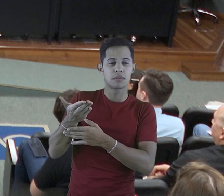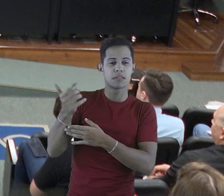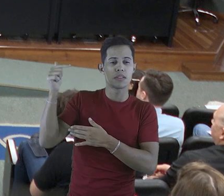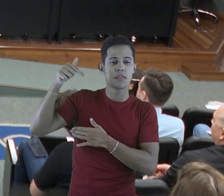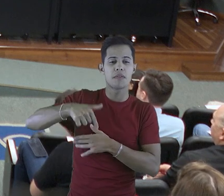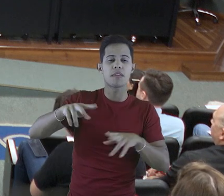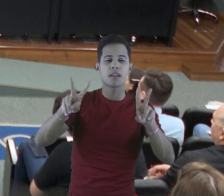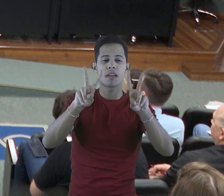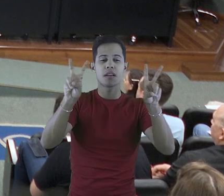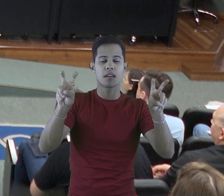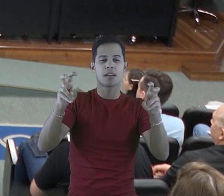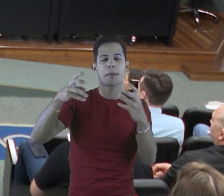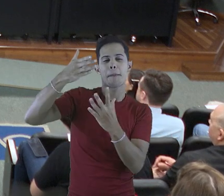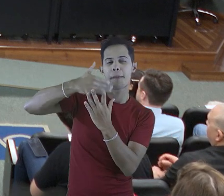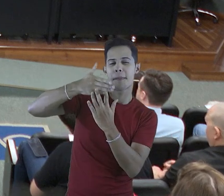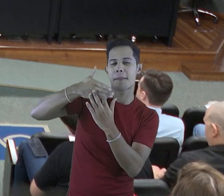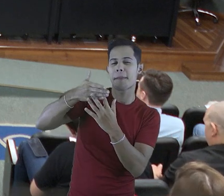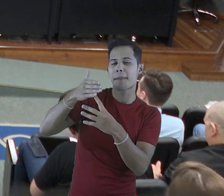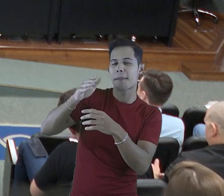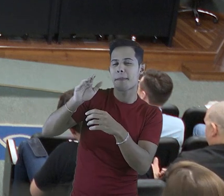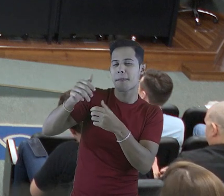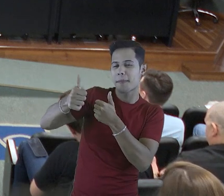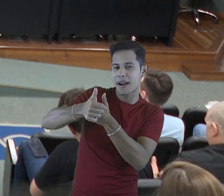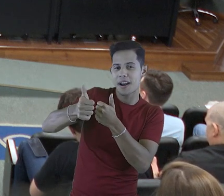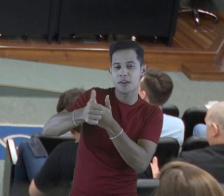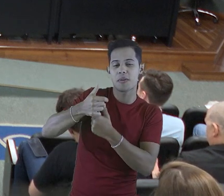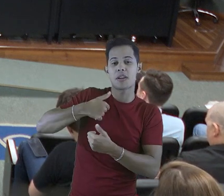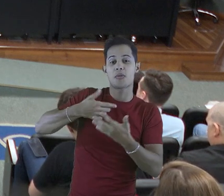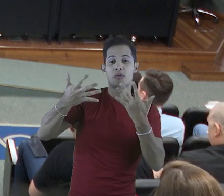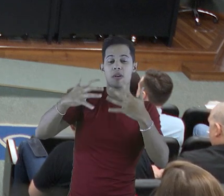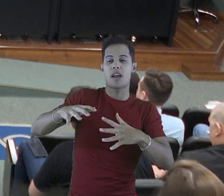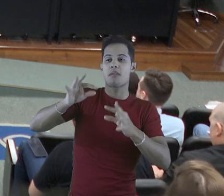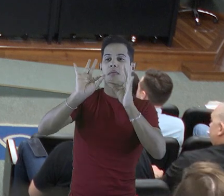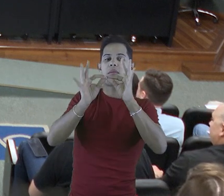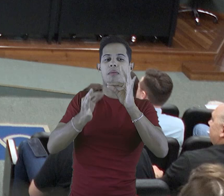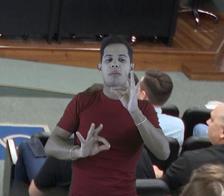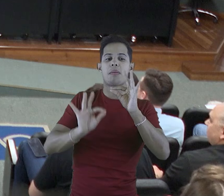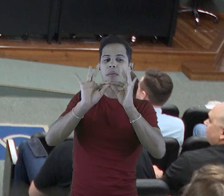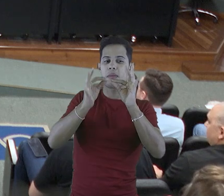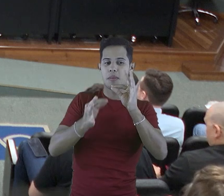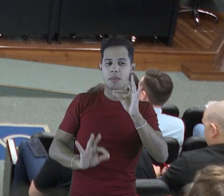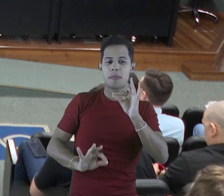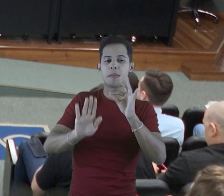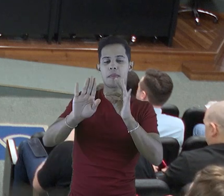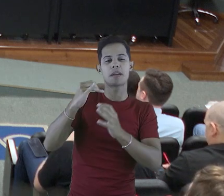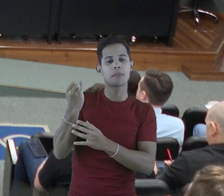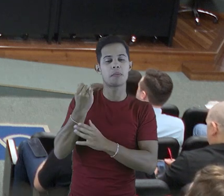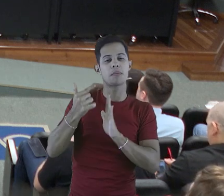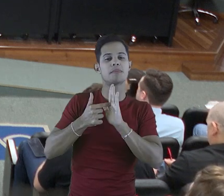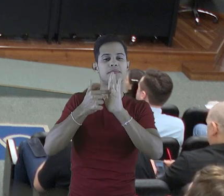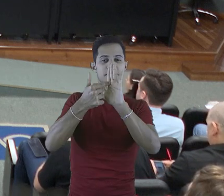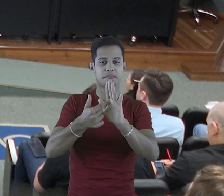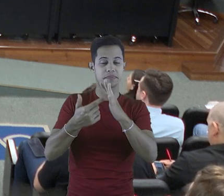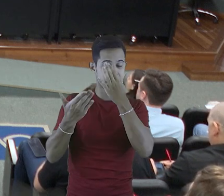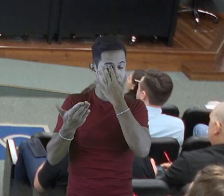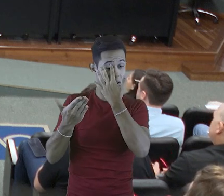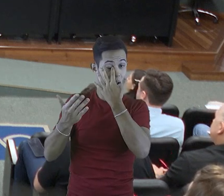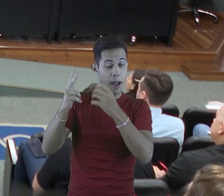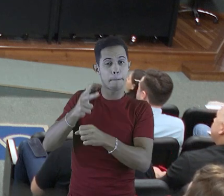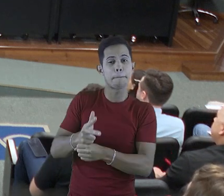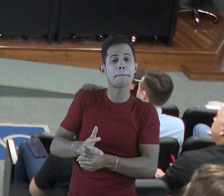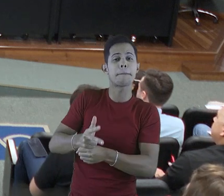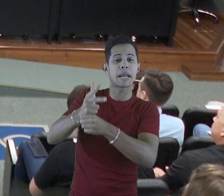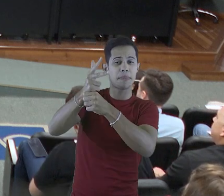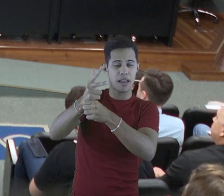estou fazendo um parênteses que a gente já está perto do intervalo e eu não quero começar a falar sobre o mínimo necessário, mas eu acho importante vocês lerem esse livro do Daniel. A delação